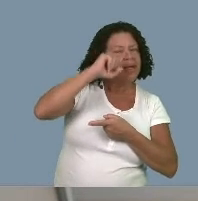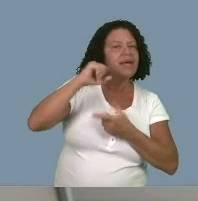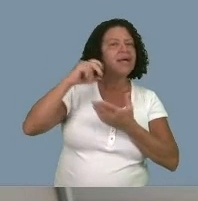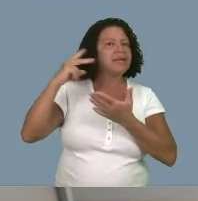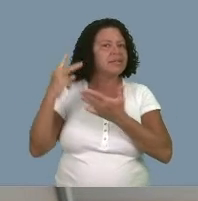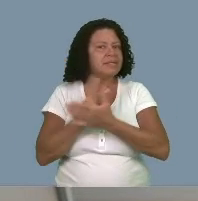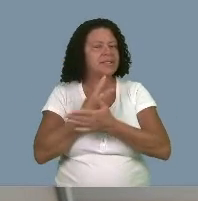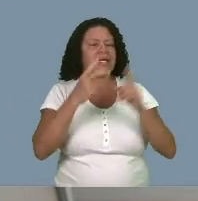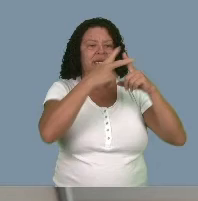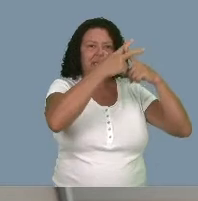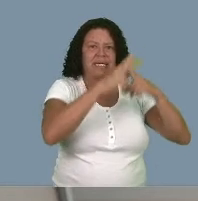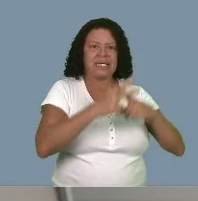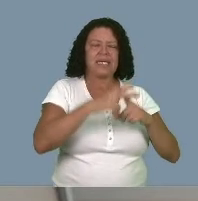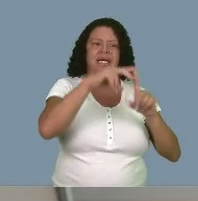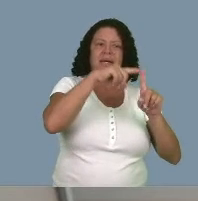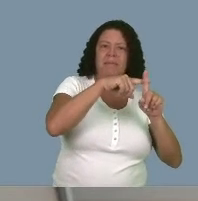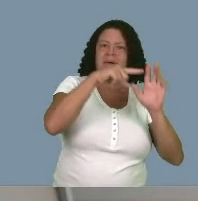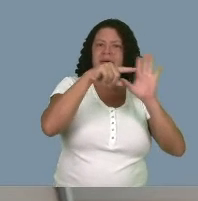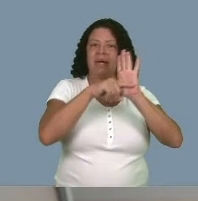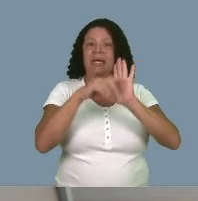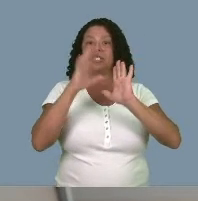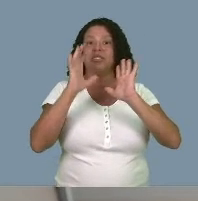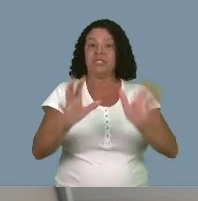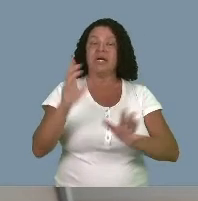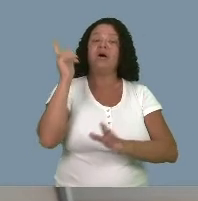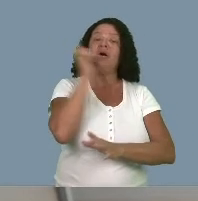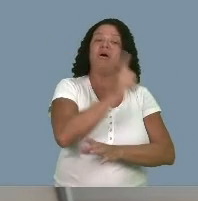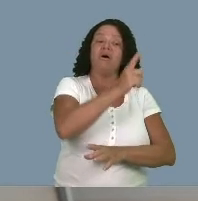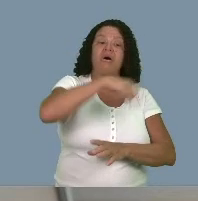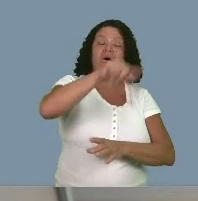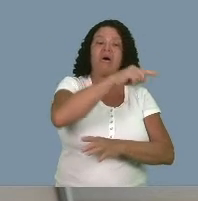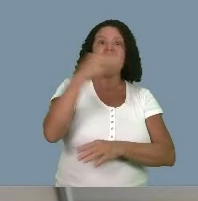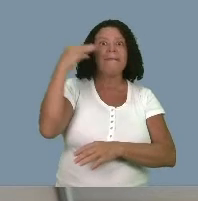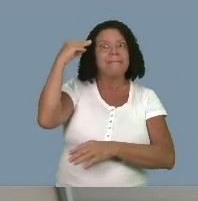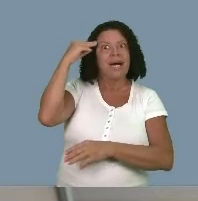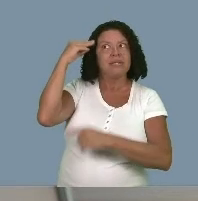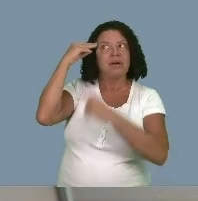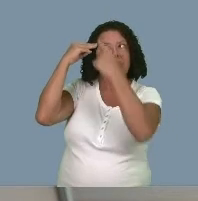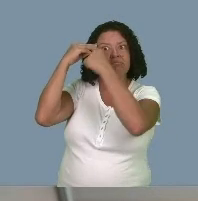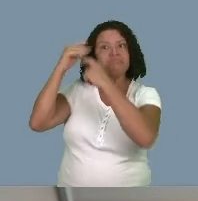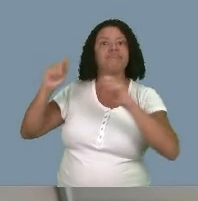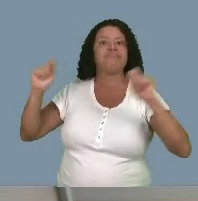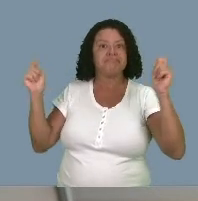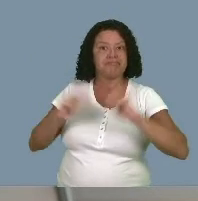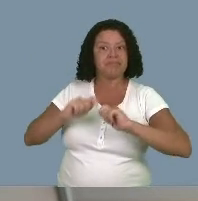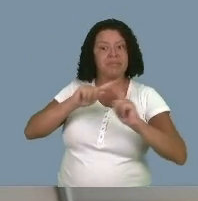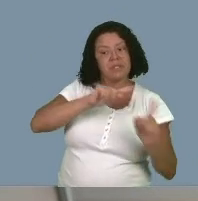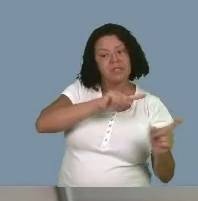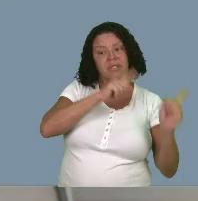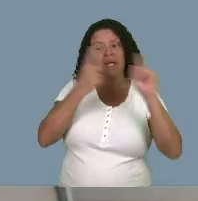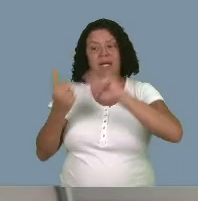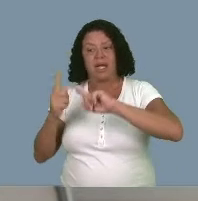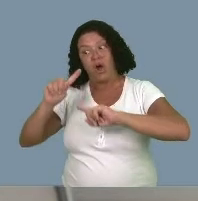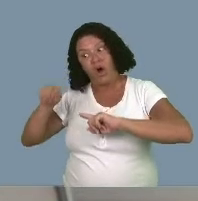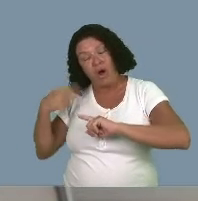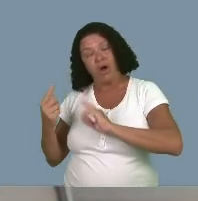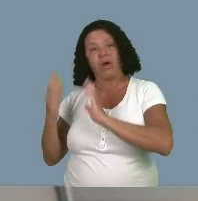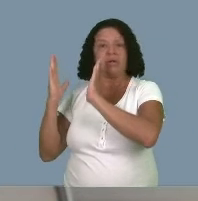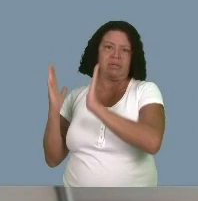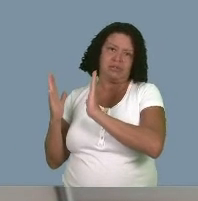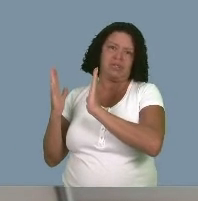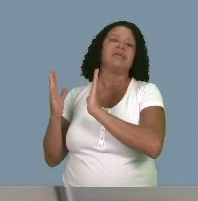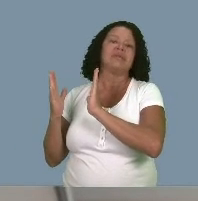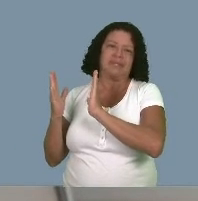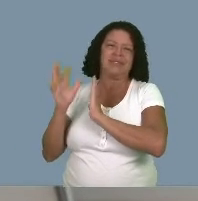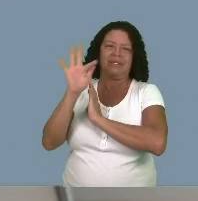de acertos, e já consegue adquirir alguma maturidade para passar para uma próxima fase, né? E como a gente vai